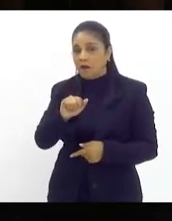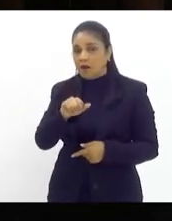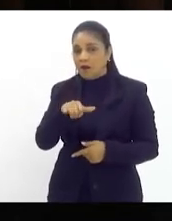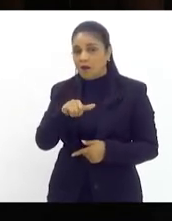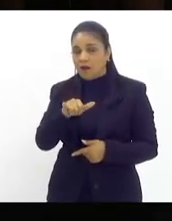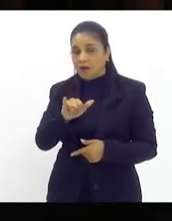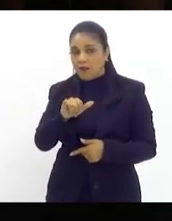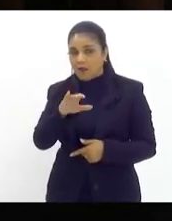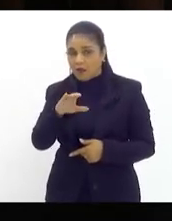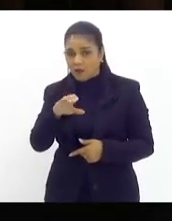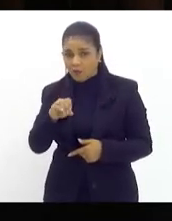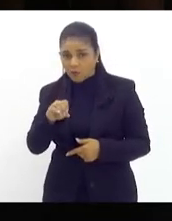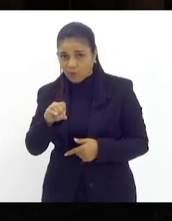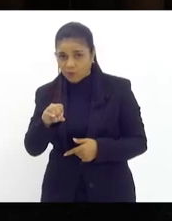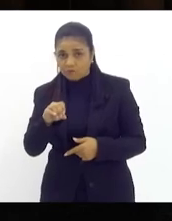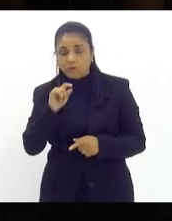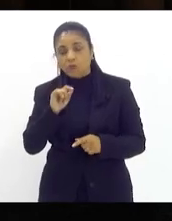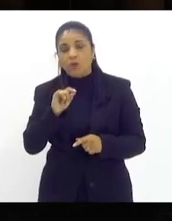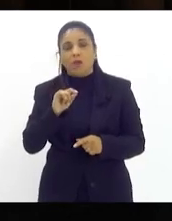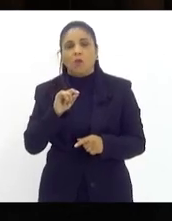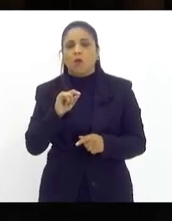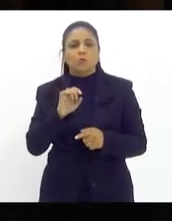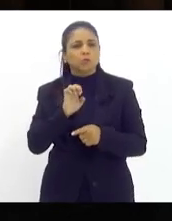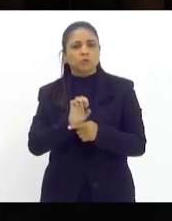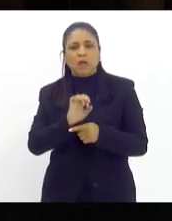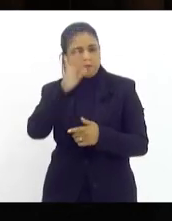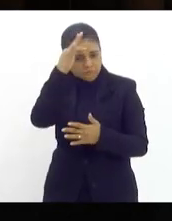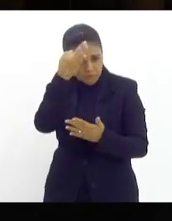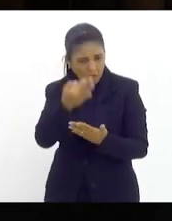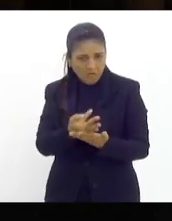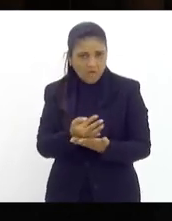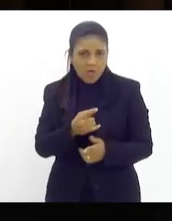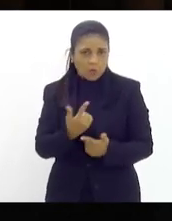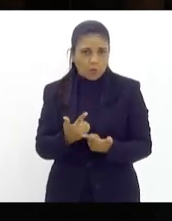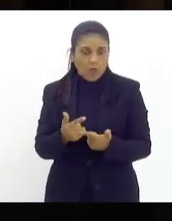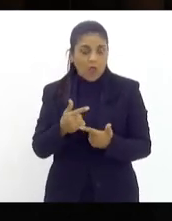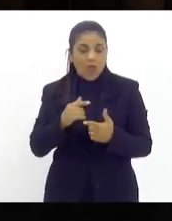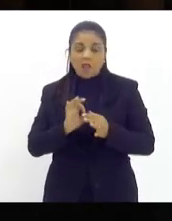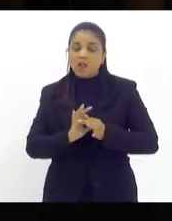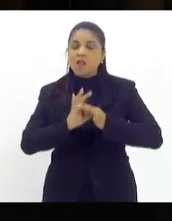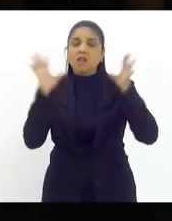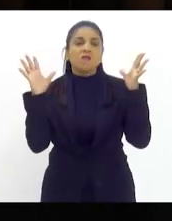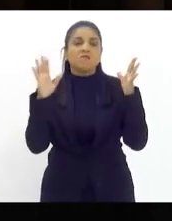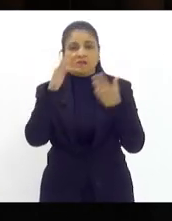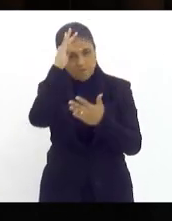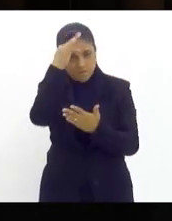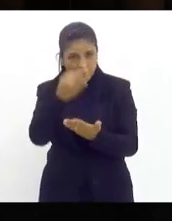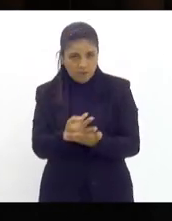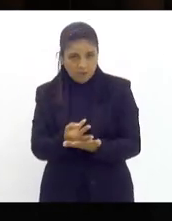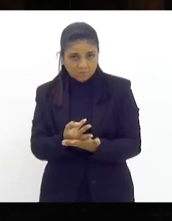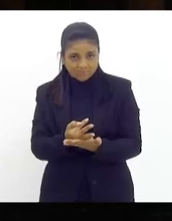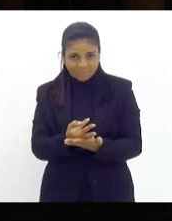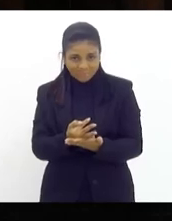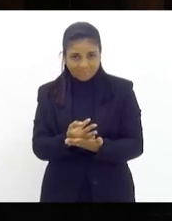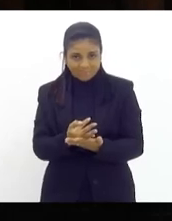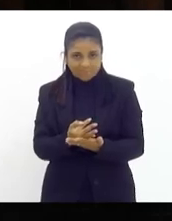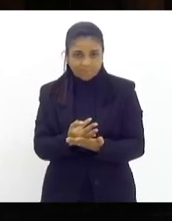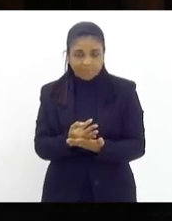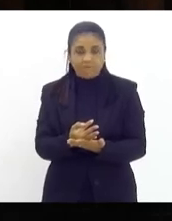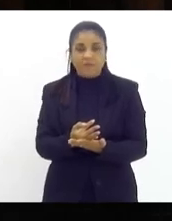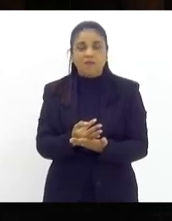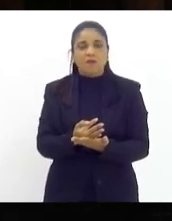é um estado de alguém que se permite viver a fé que quiser então é muito bonito poder hoje